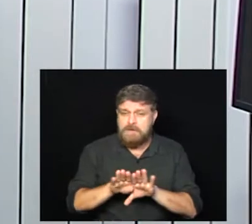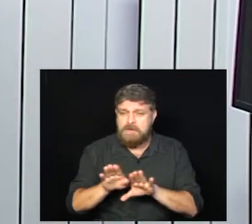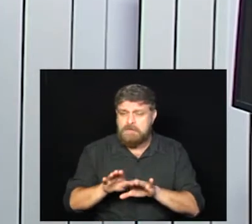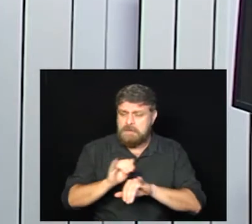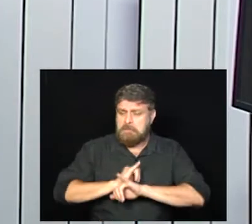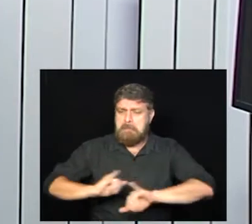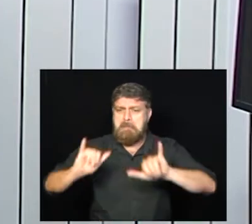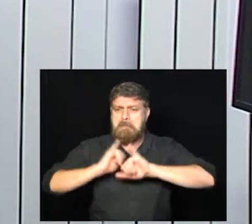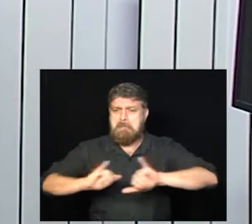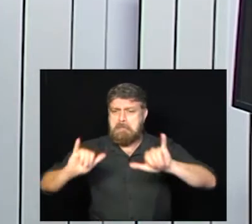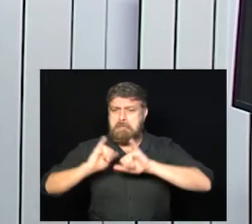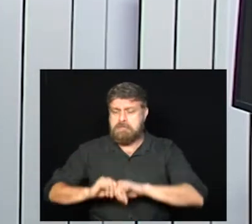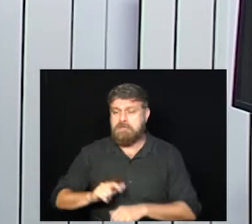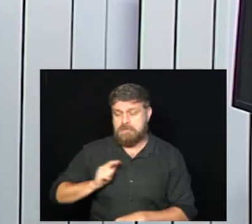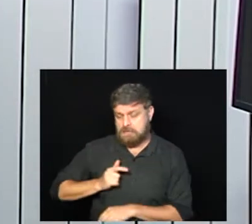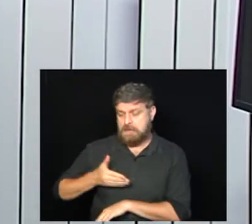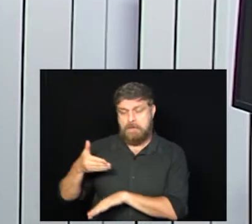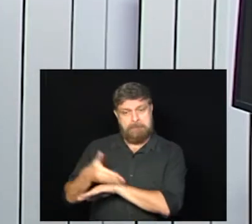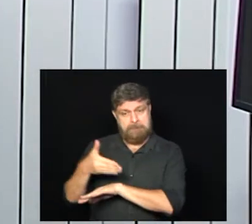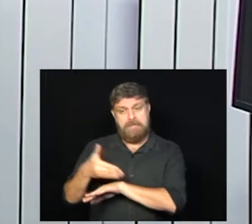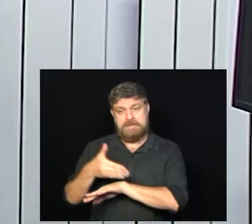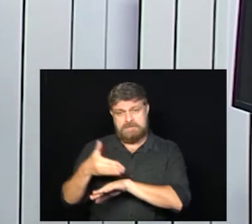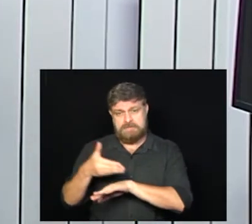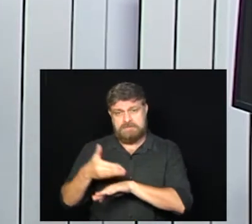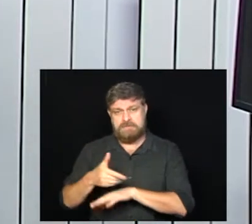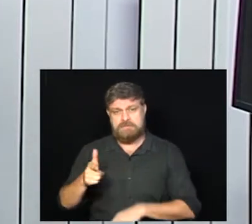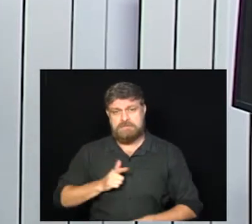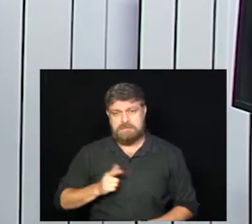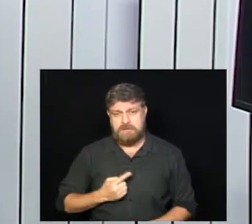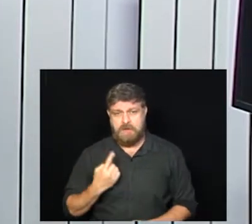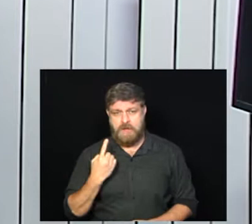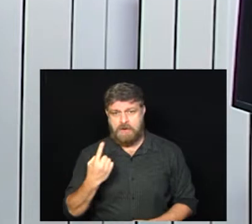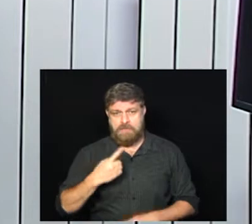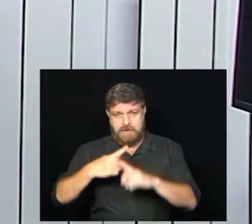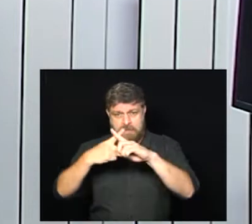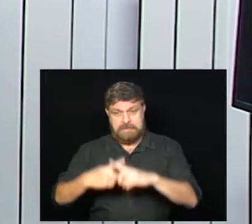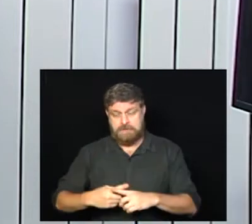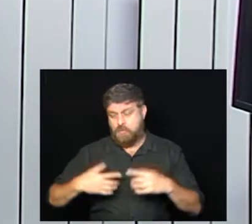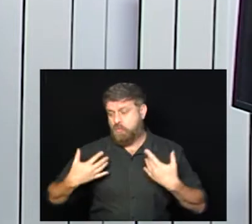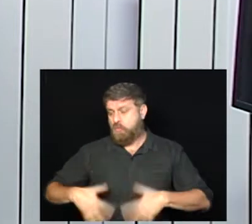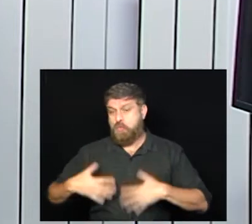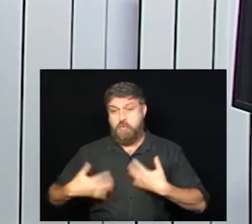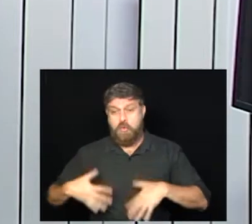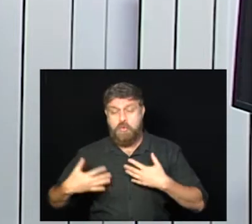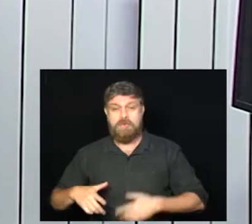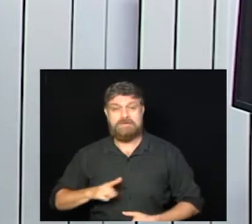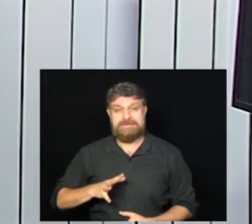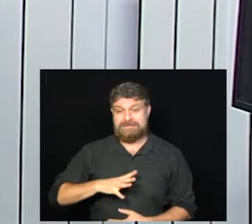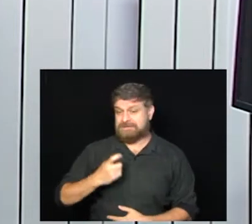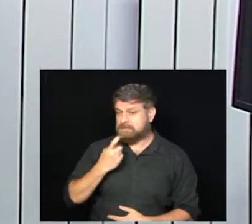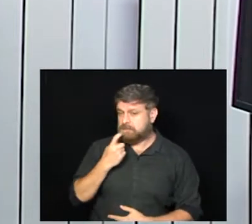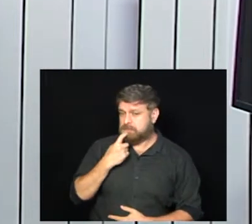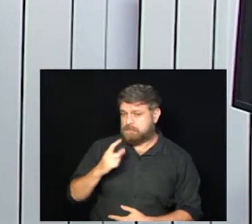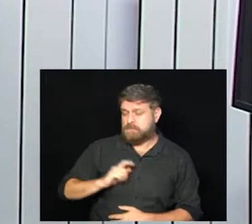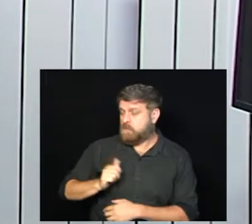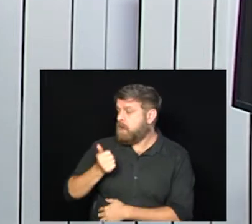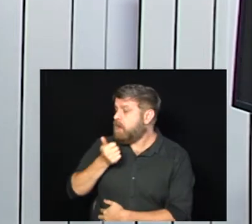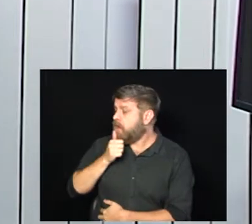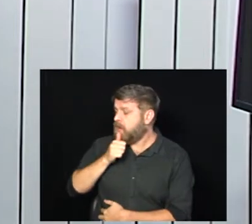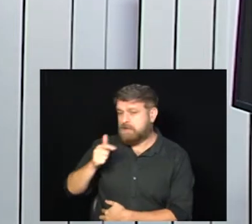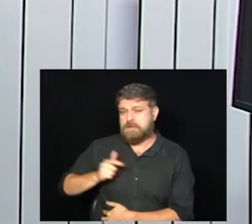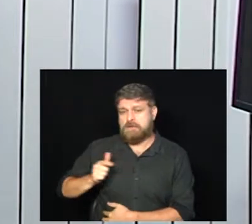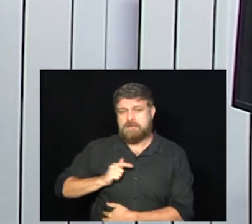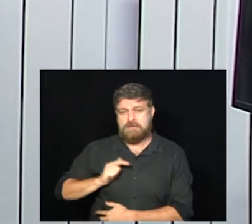repercussão do peso da participação dos atletas em uma competição desse tamanho. E Campinas ainda está em clima